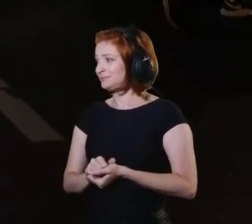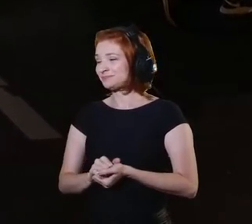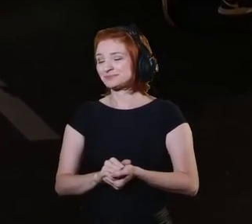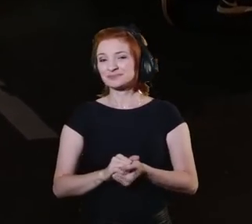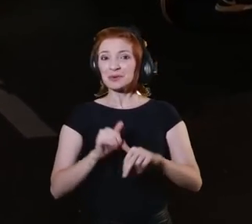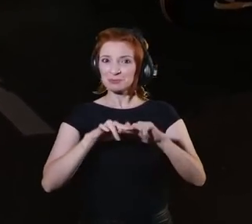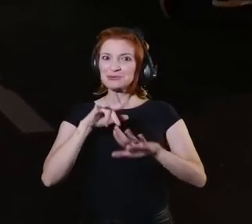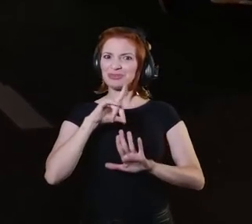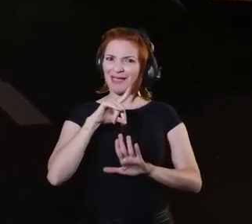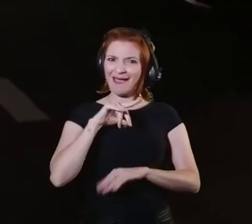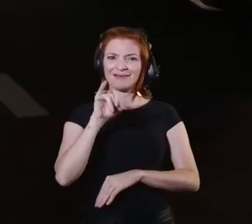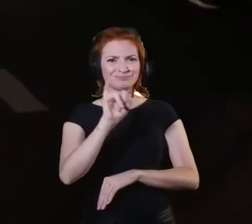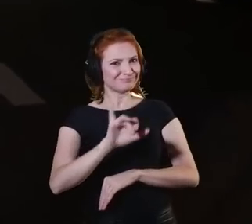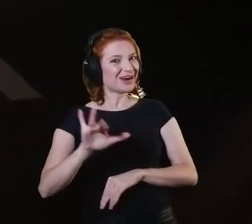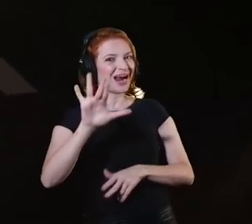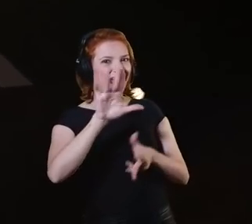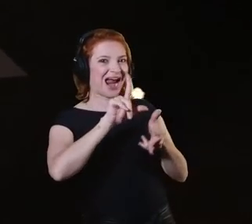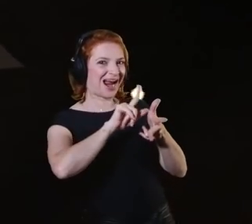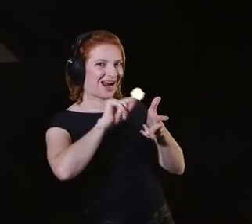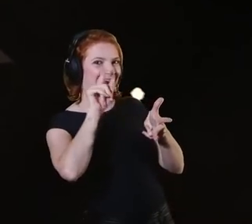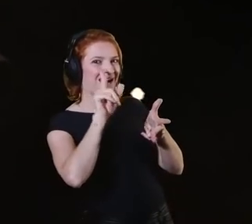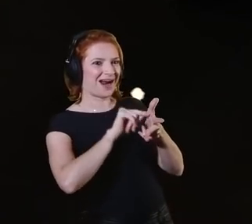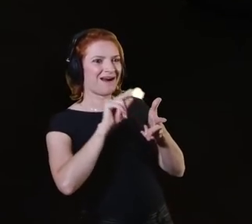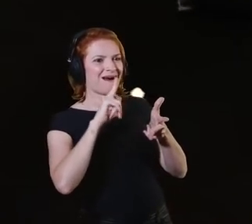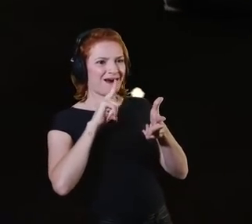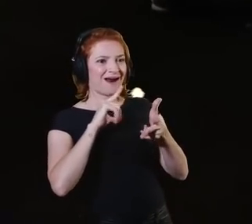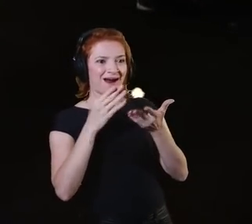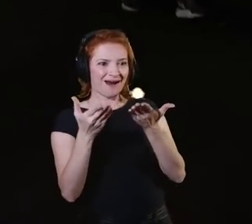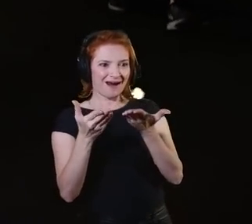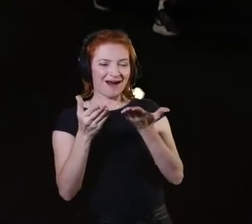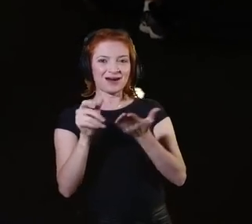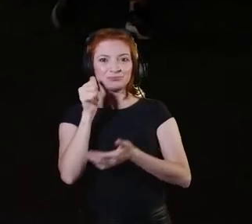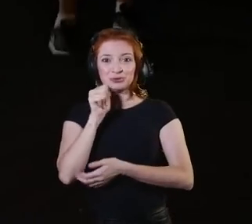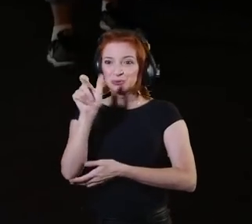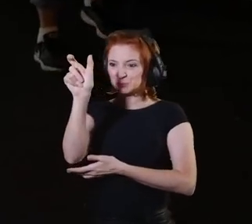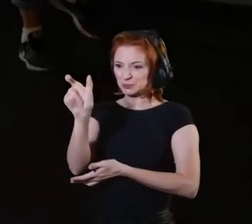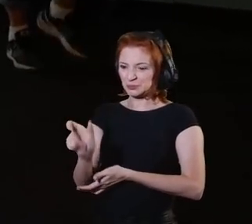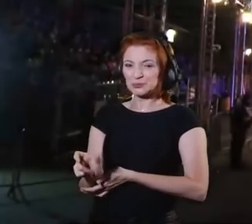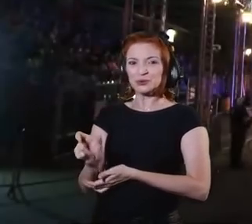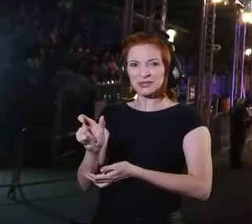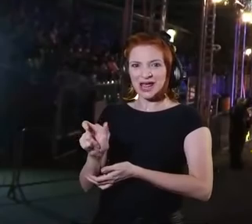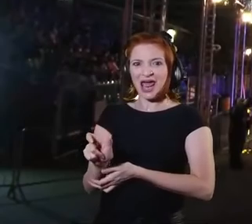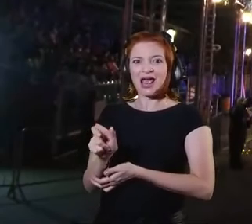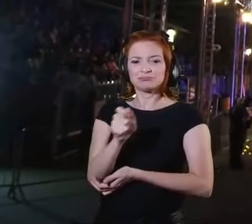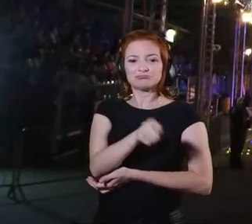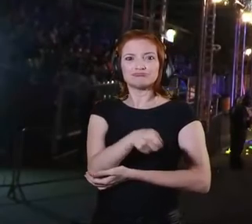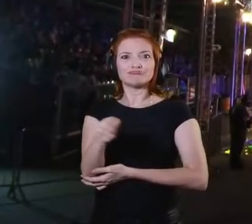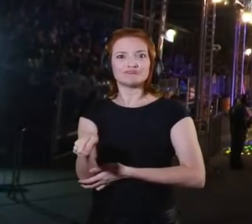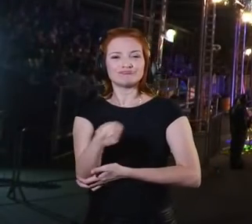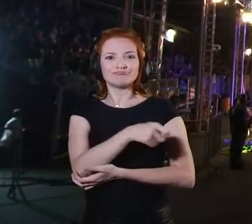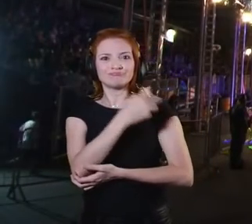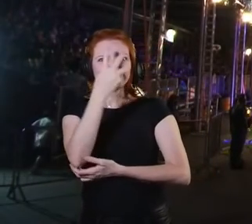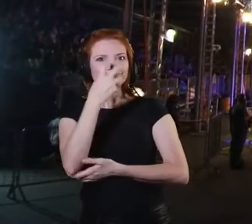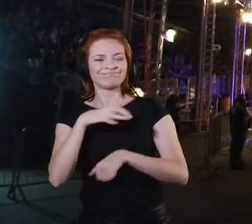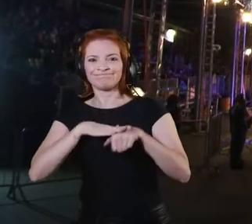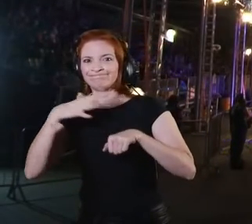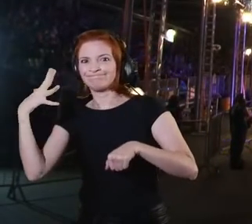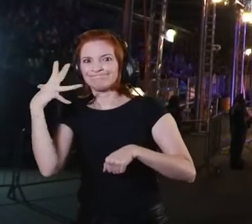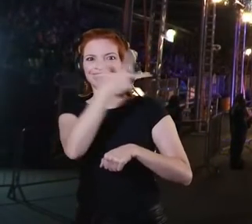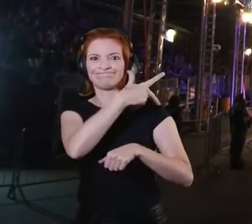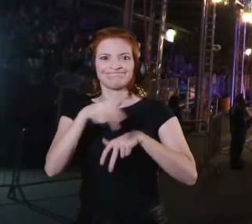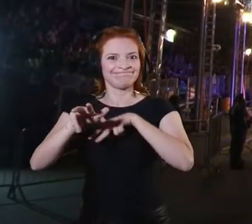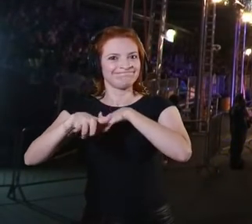Está nas imagens da X-Play TV, essa pessoa, não é? Fazendo com que o espetáculo fique ainda mais